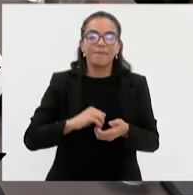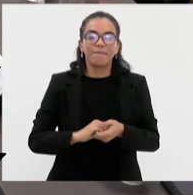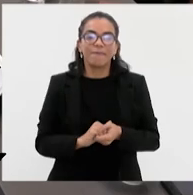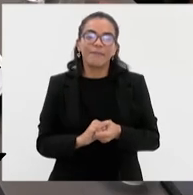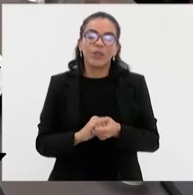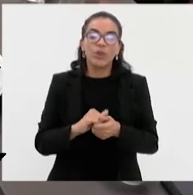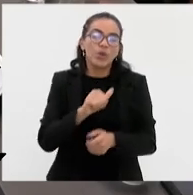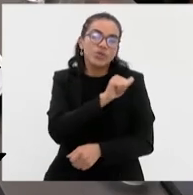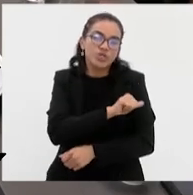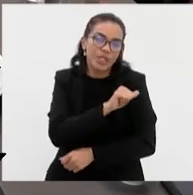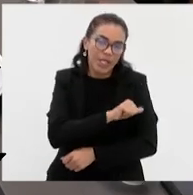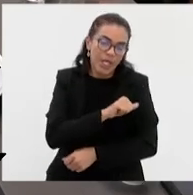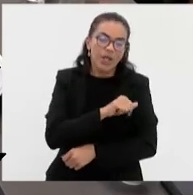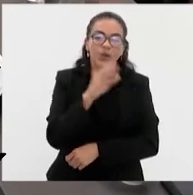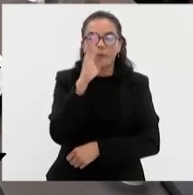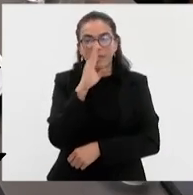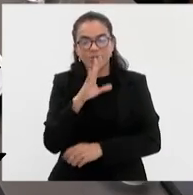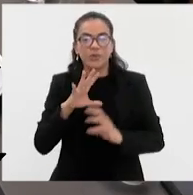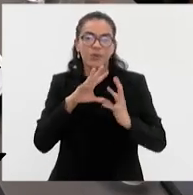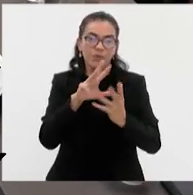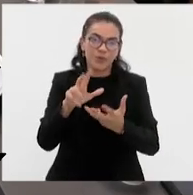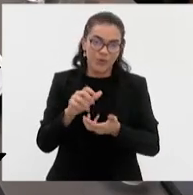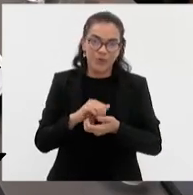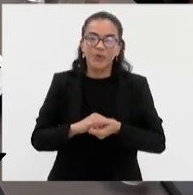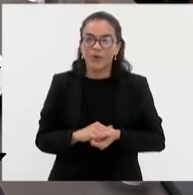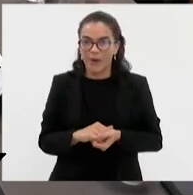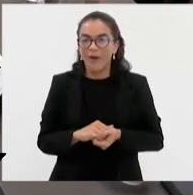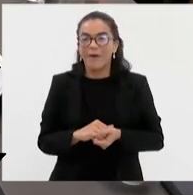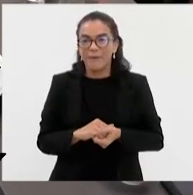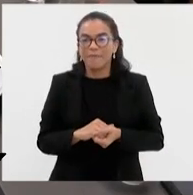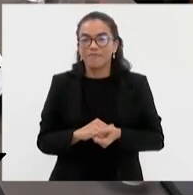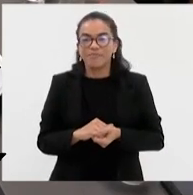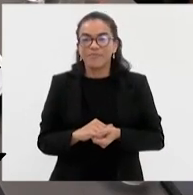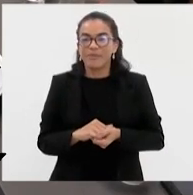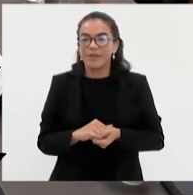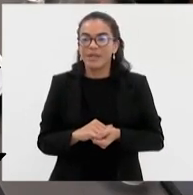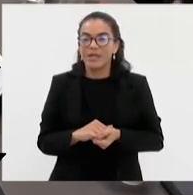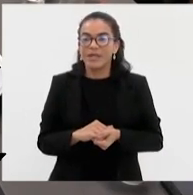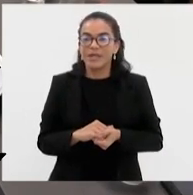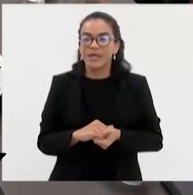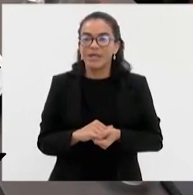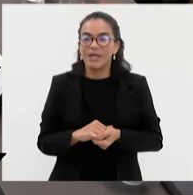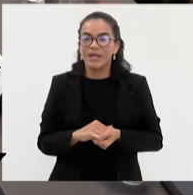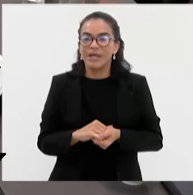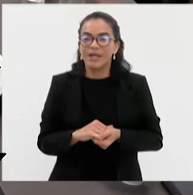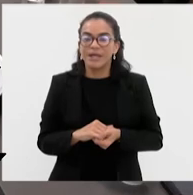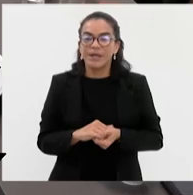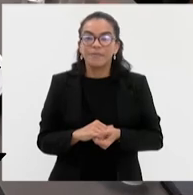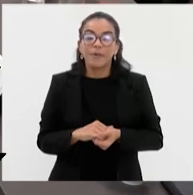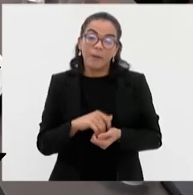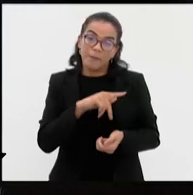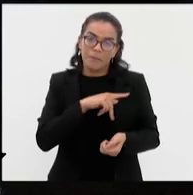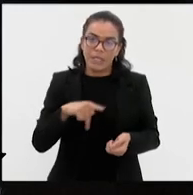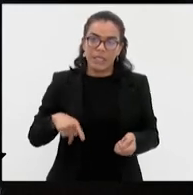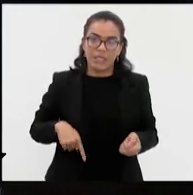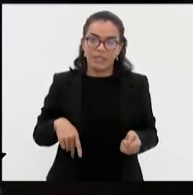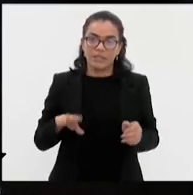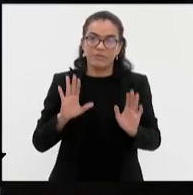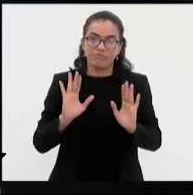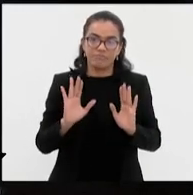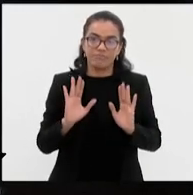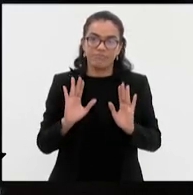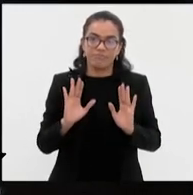recorrente no Rio de Janeiro, no Brasil e no mundo. Desculpa o aparte do aparte, deputado Luiz Paulo. Senhor presidente, eu não vou mais